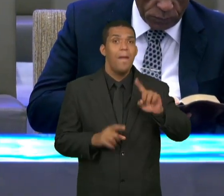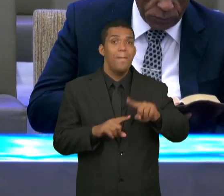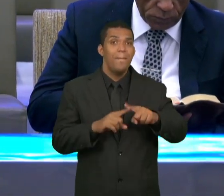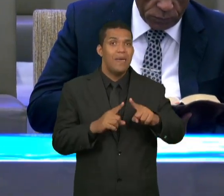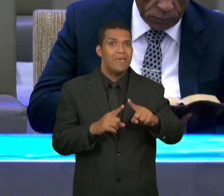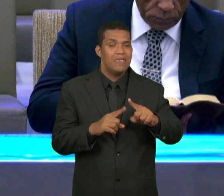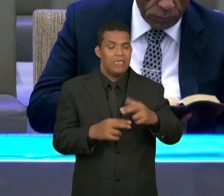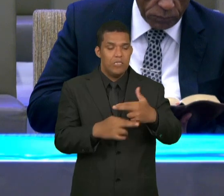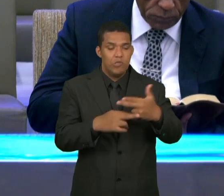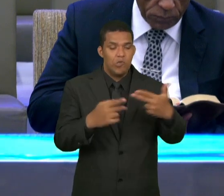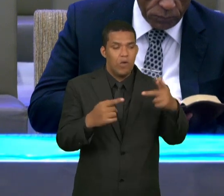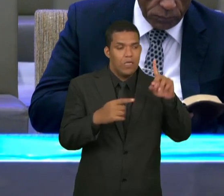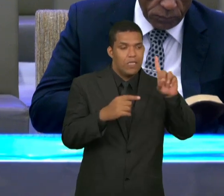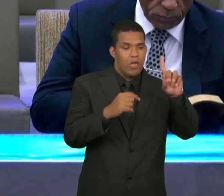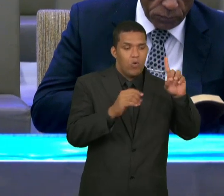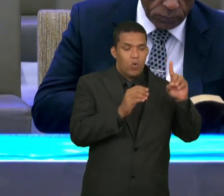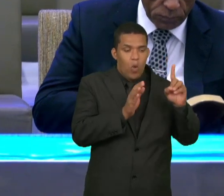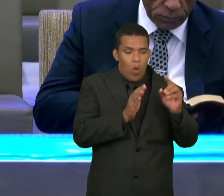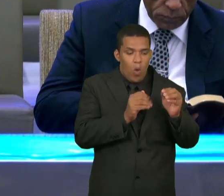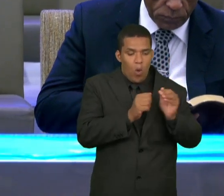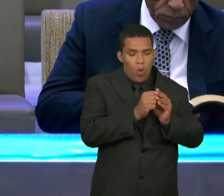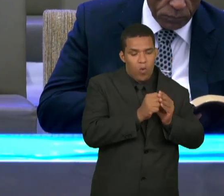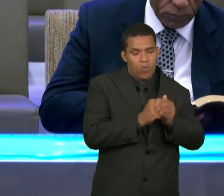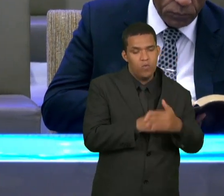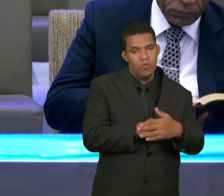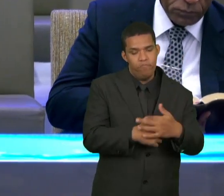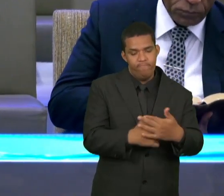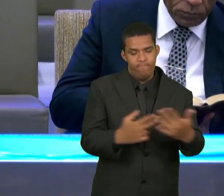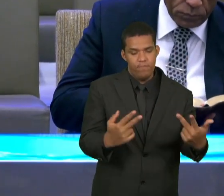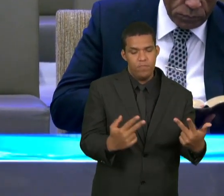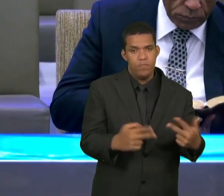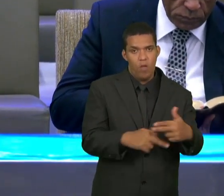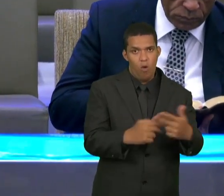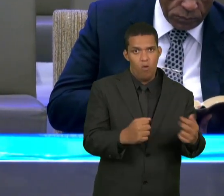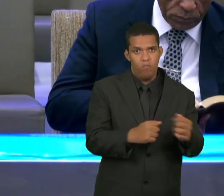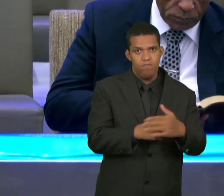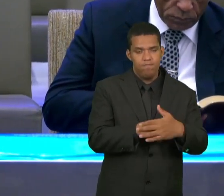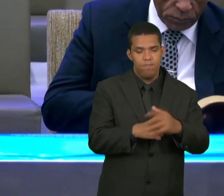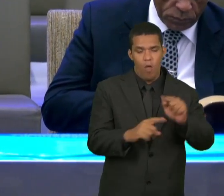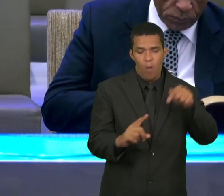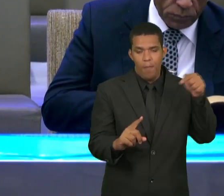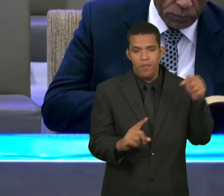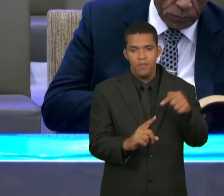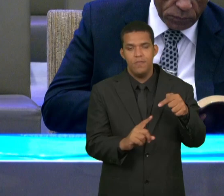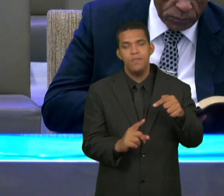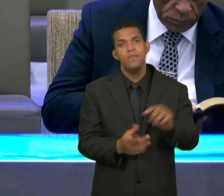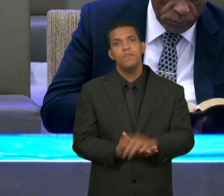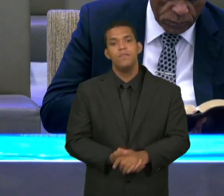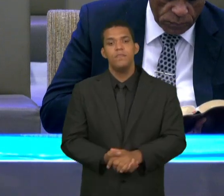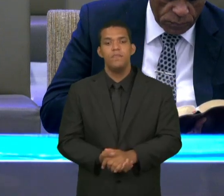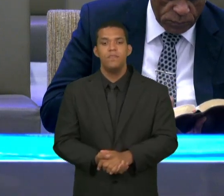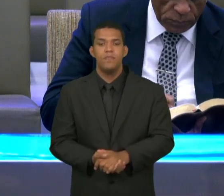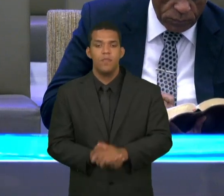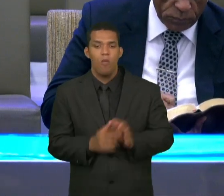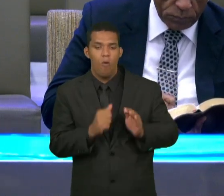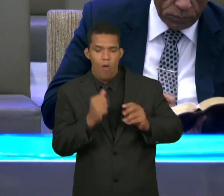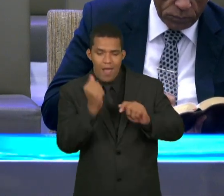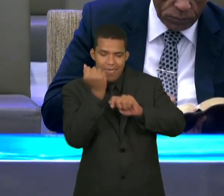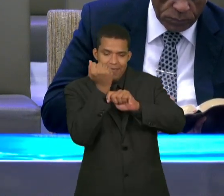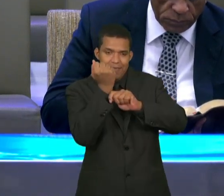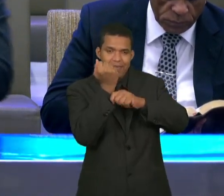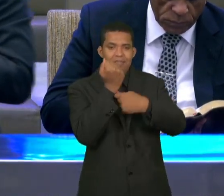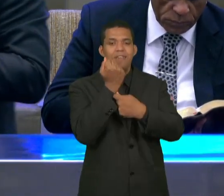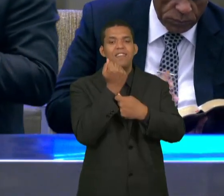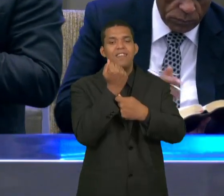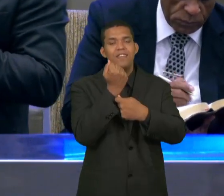é que é? Ele ocultou. Diga comigo, propósito. É oculto.